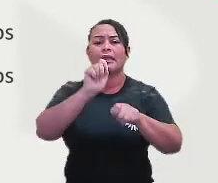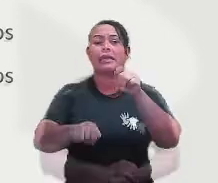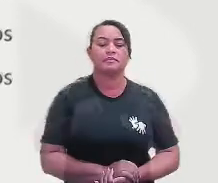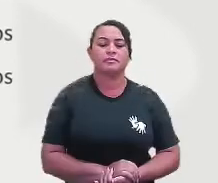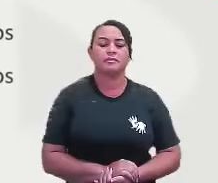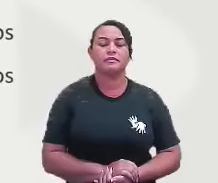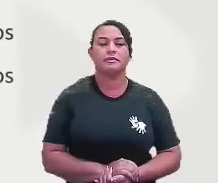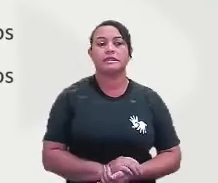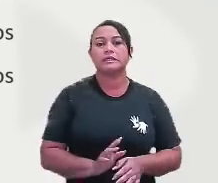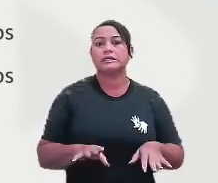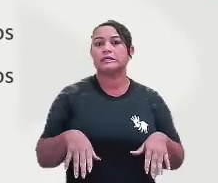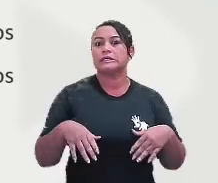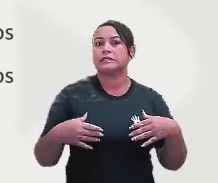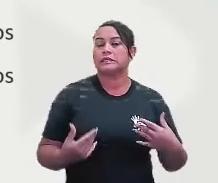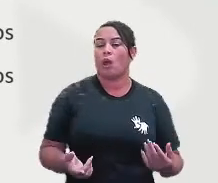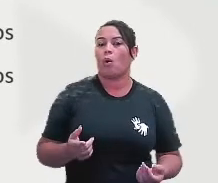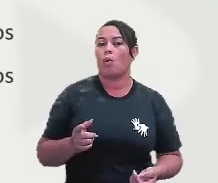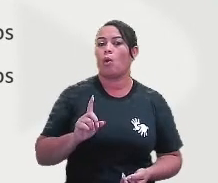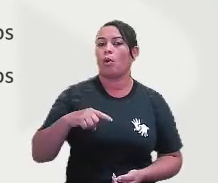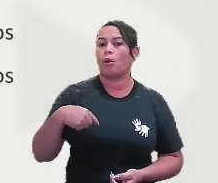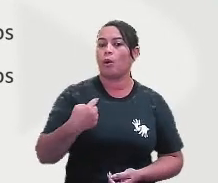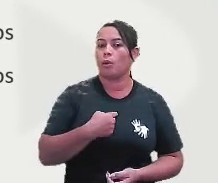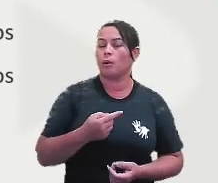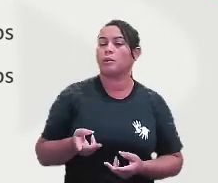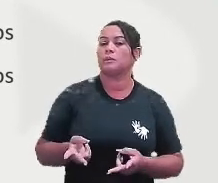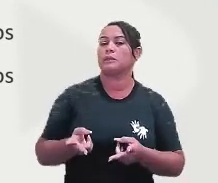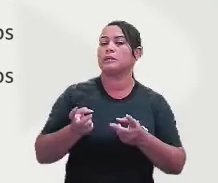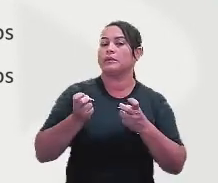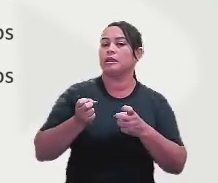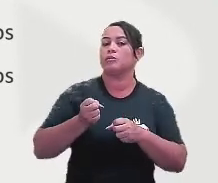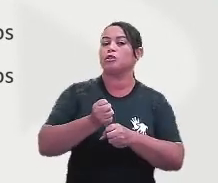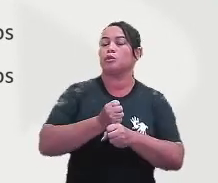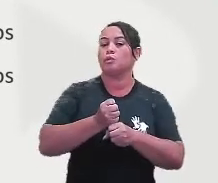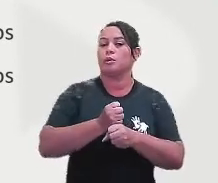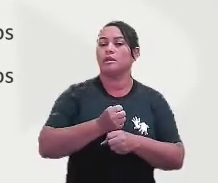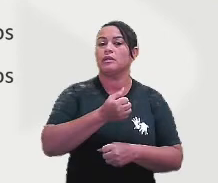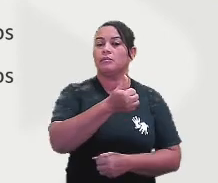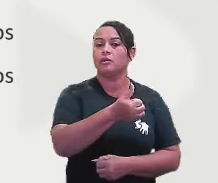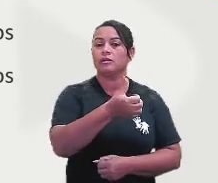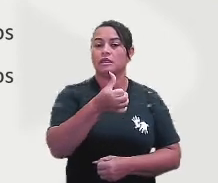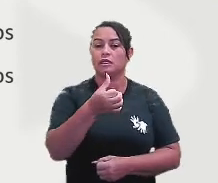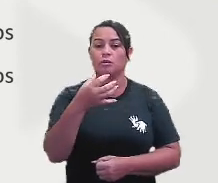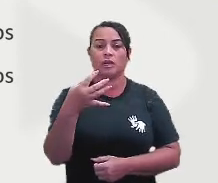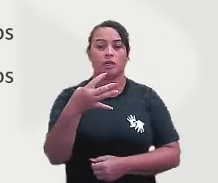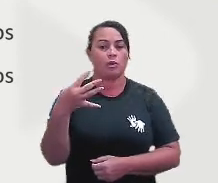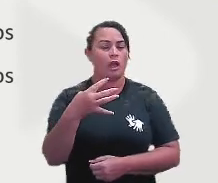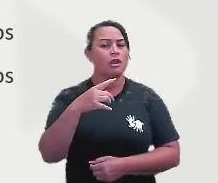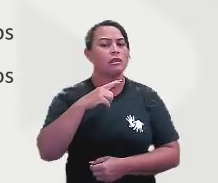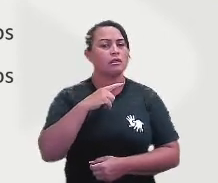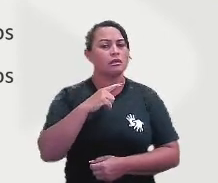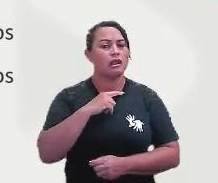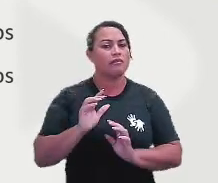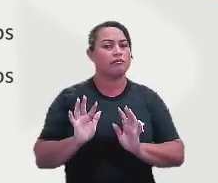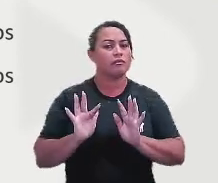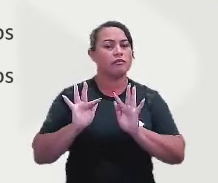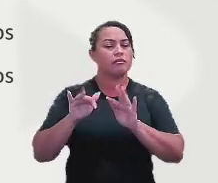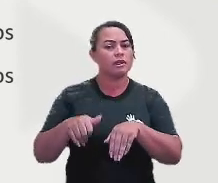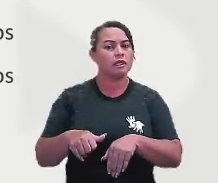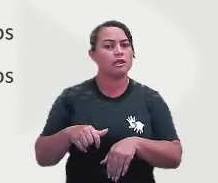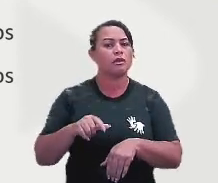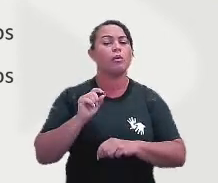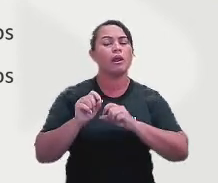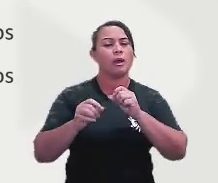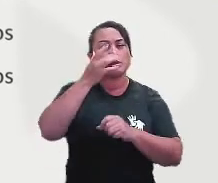canaviais. Então a gente percebe que em 1644 há o rompimento, né, entre os pernambucanos e